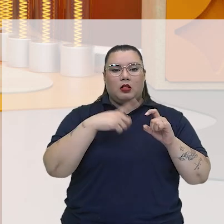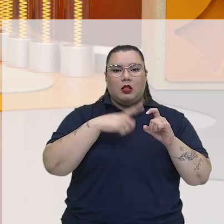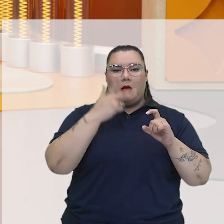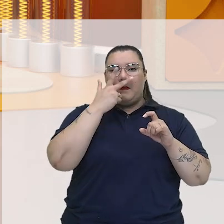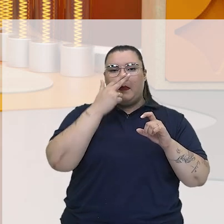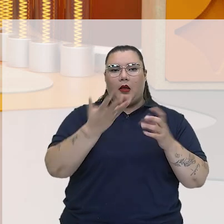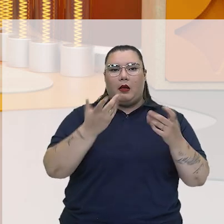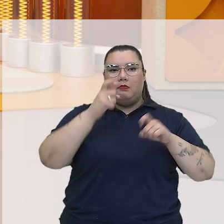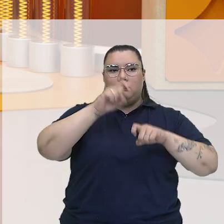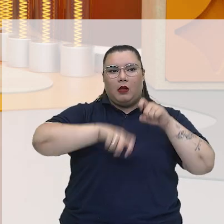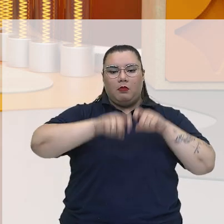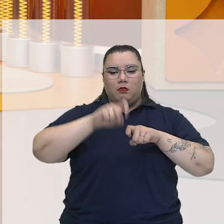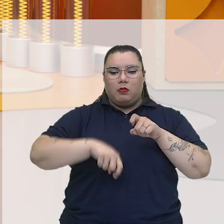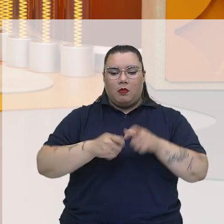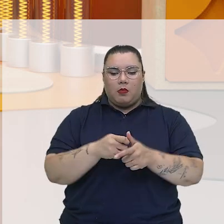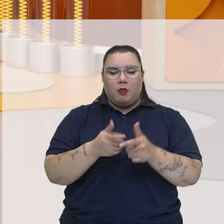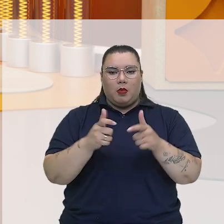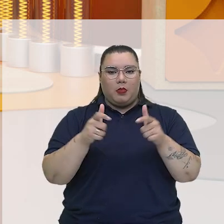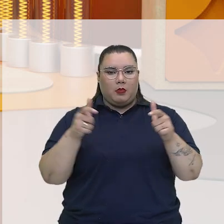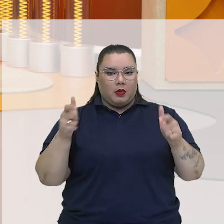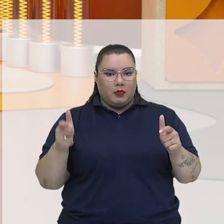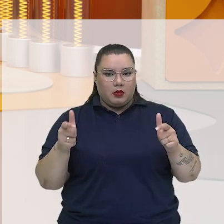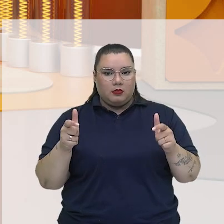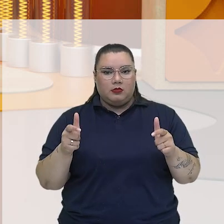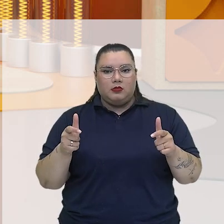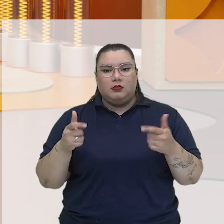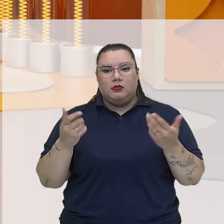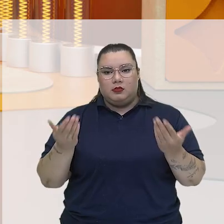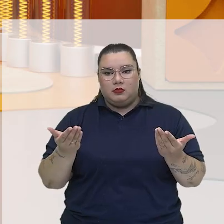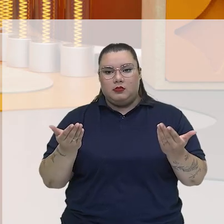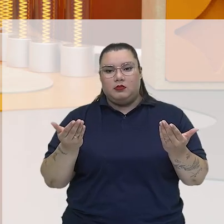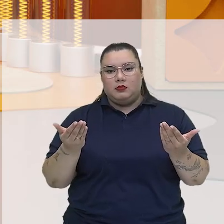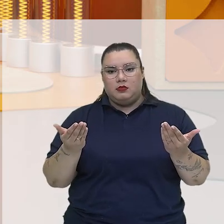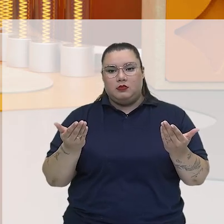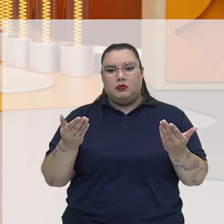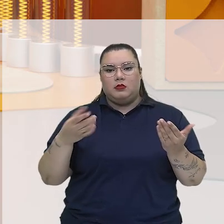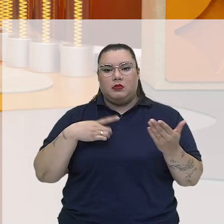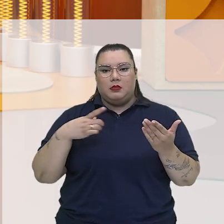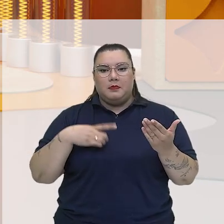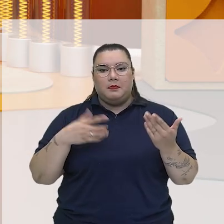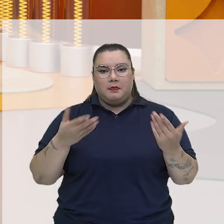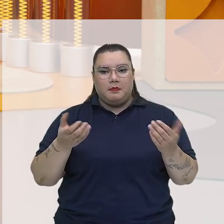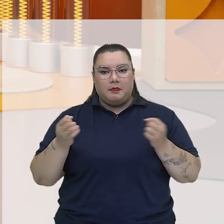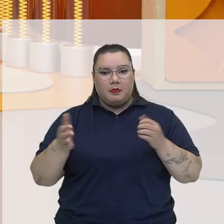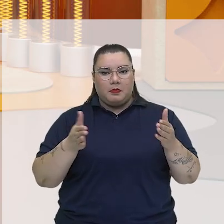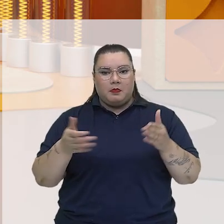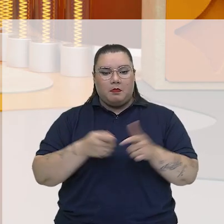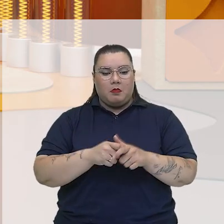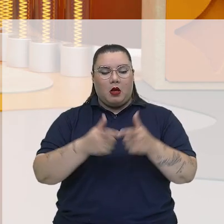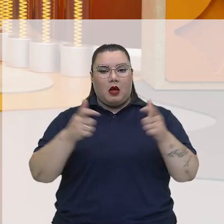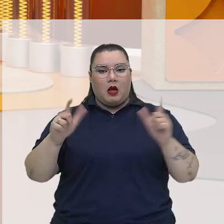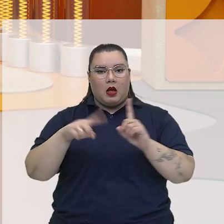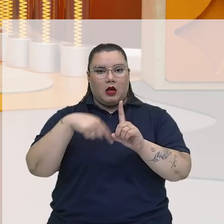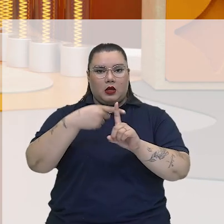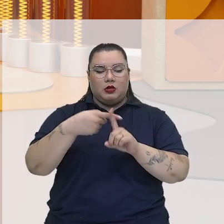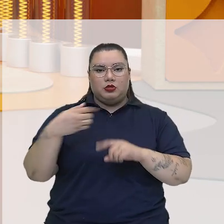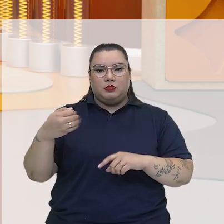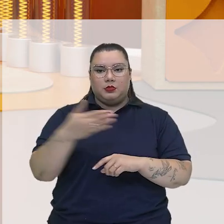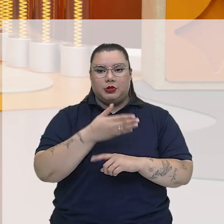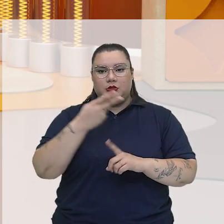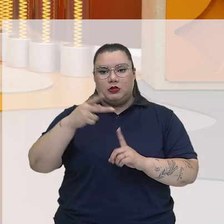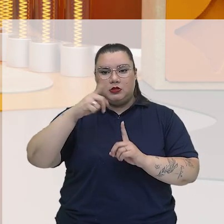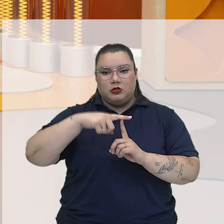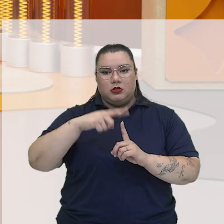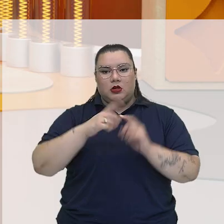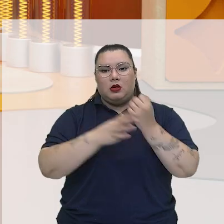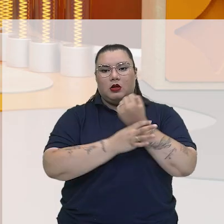durante o seu período de reprodução, que é inclusive porque tenham então mais peixes daquela determinada espécie